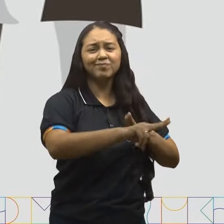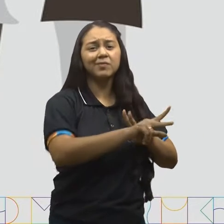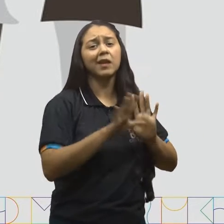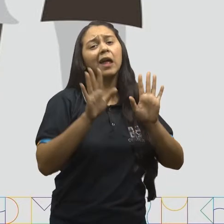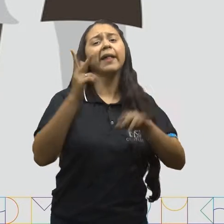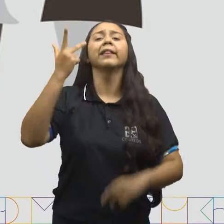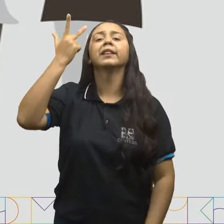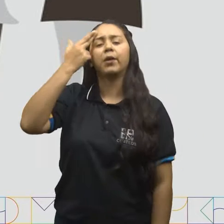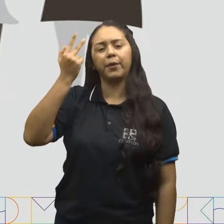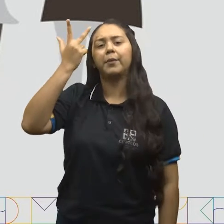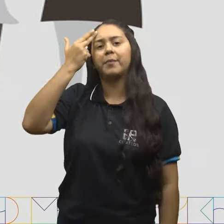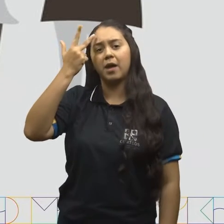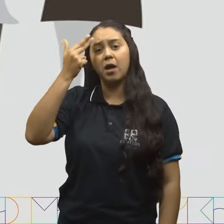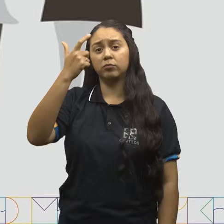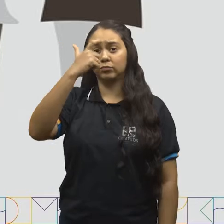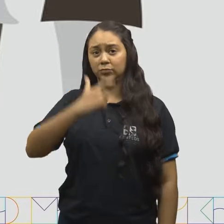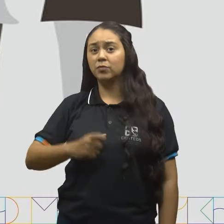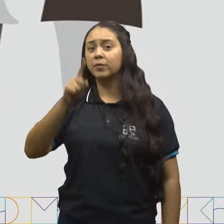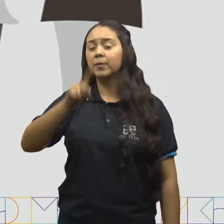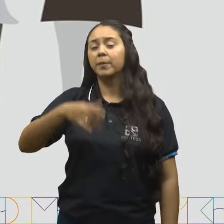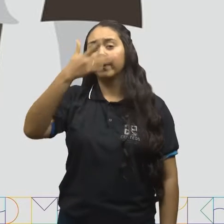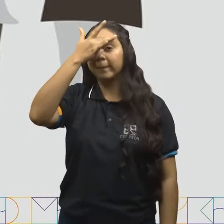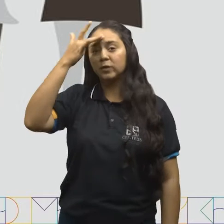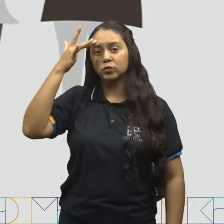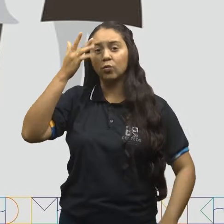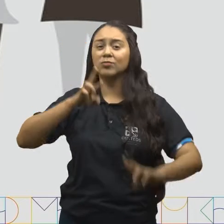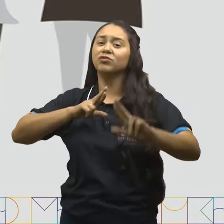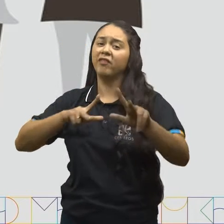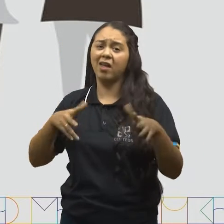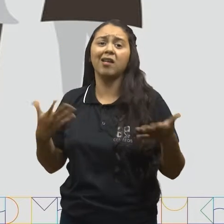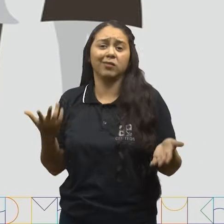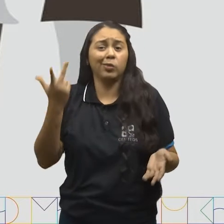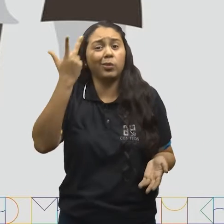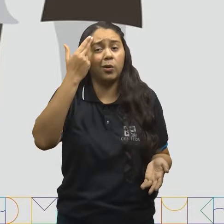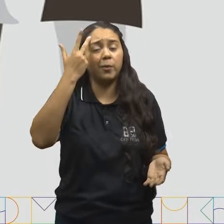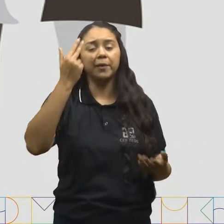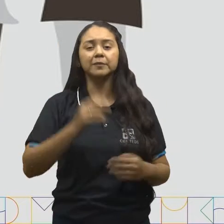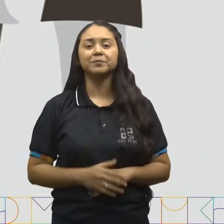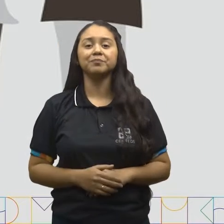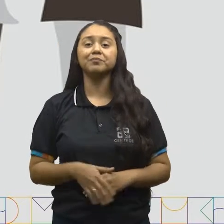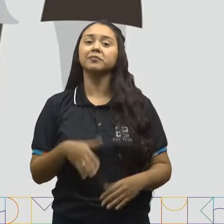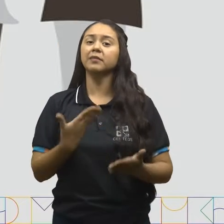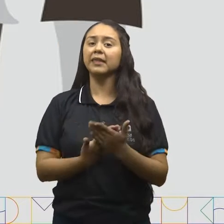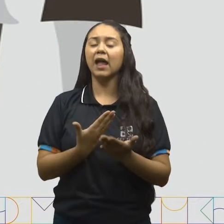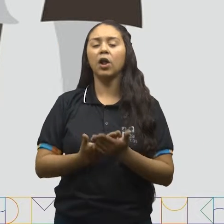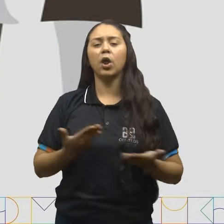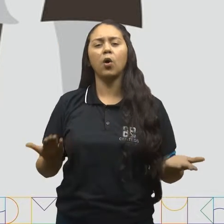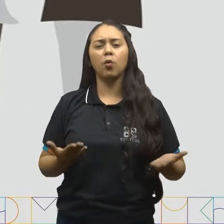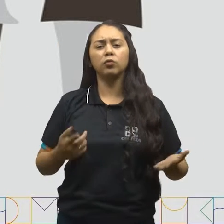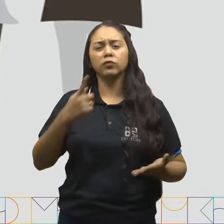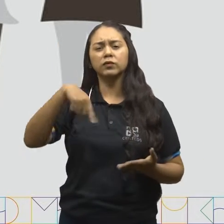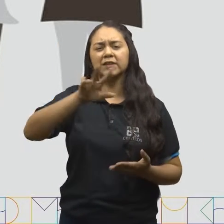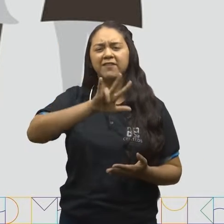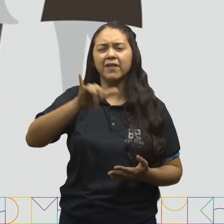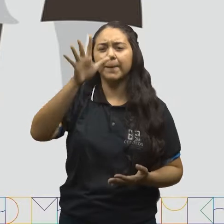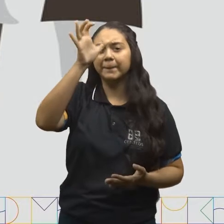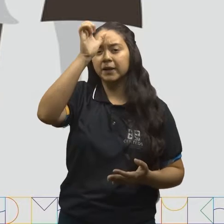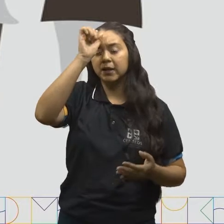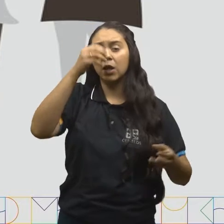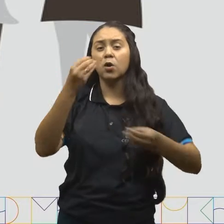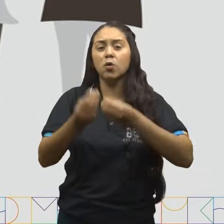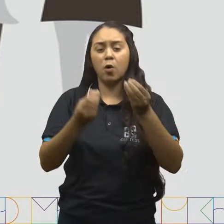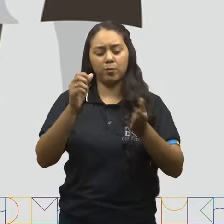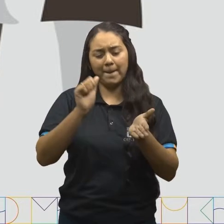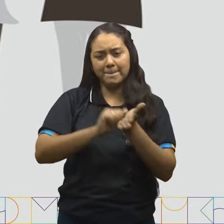você. Isso é normal. Somos pessoas diferentes. Na aula de hoje, você irá, através da escrita